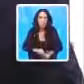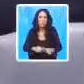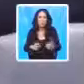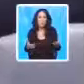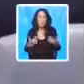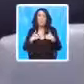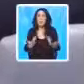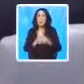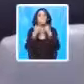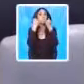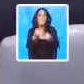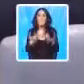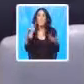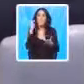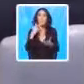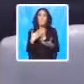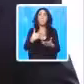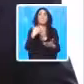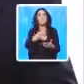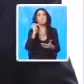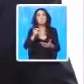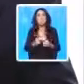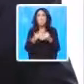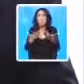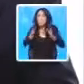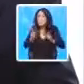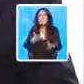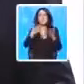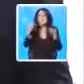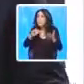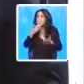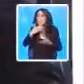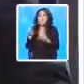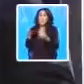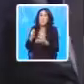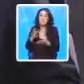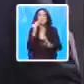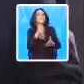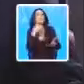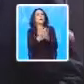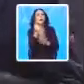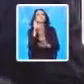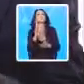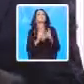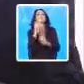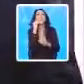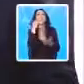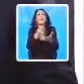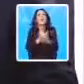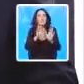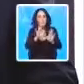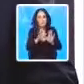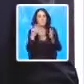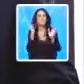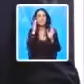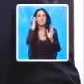absoluta e nós não conseguiremos viver nos próximos anos sem este pedido de ajuda. E como é que vamos poder pagar então este juro? Doutora Judite Sousa, vamos